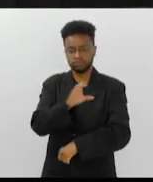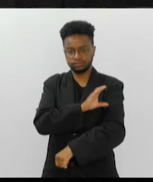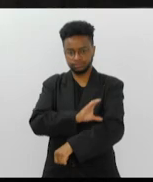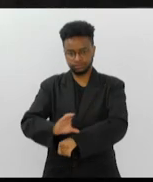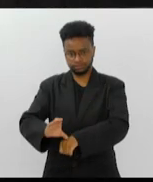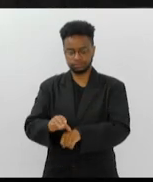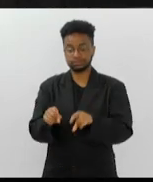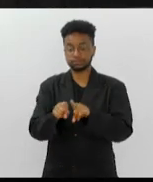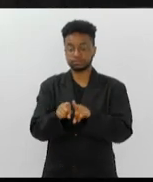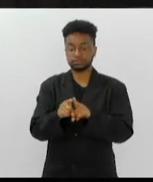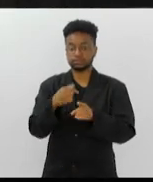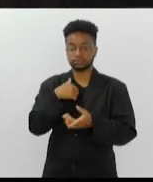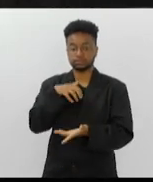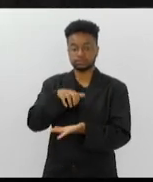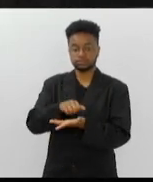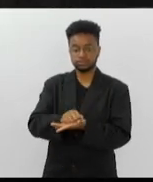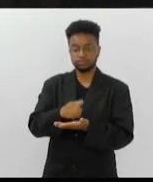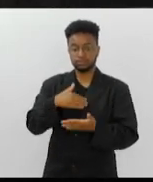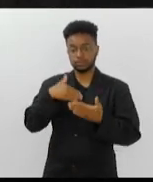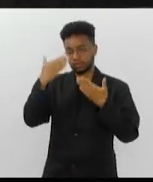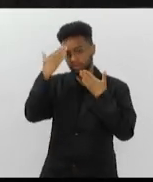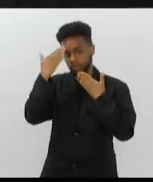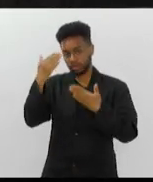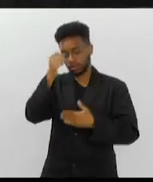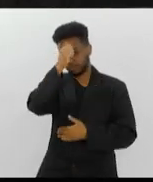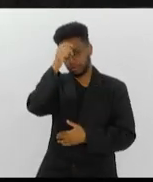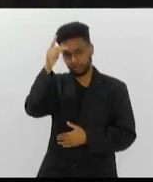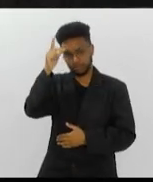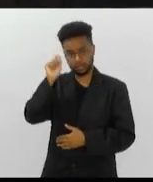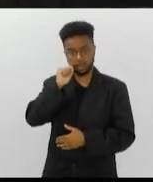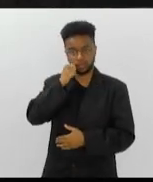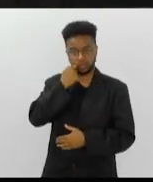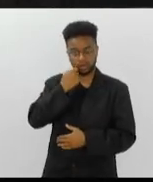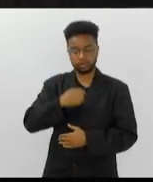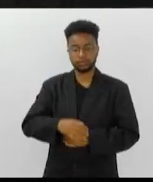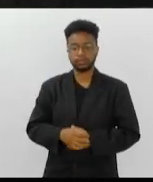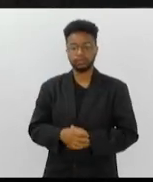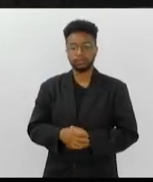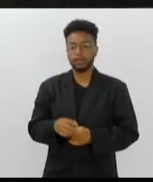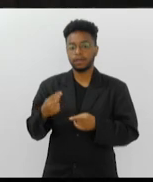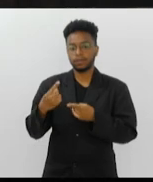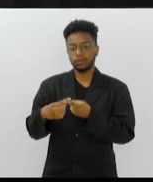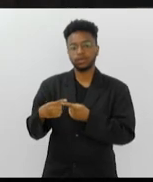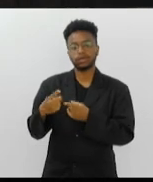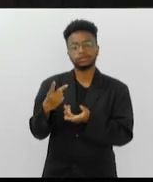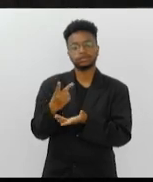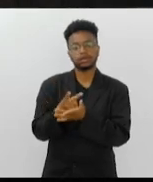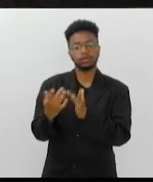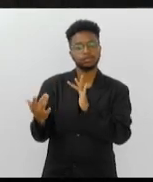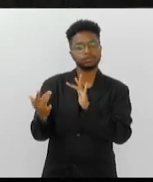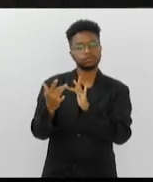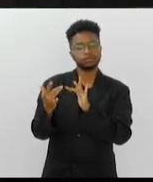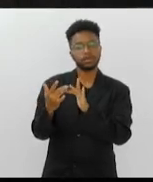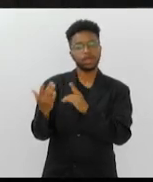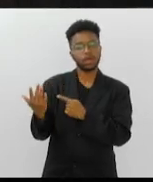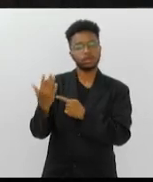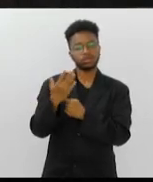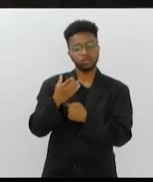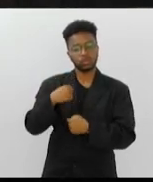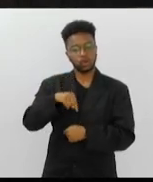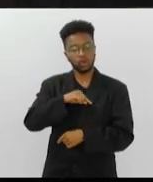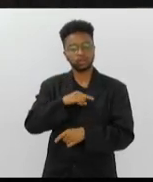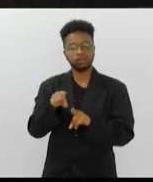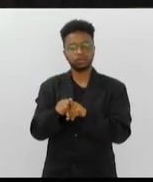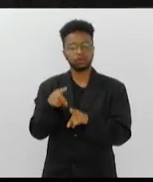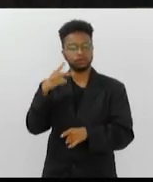Quero registrar minha gratidão ao prefeito Eduardo Paes, que nos atendeu, ou seja, atendeu a vereadora Vera